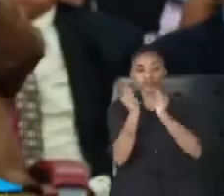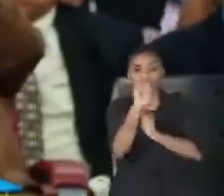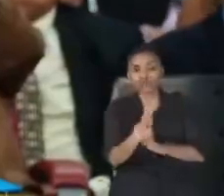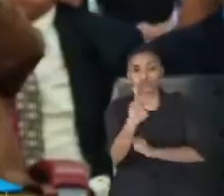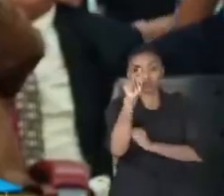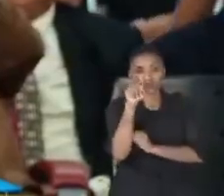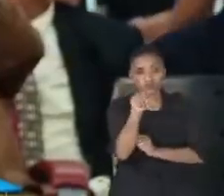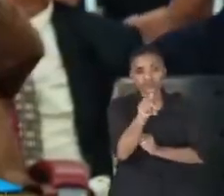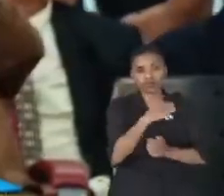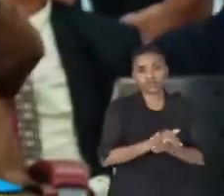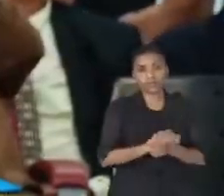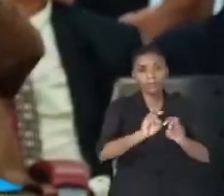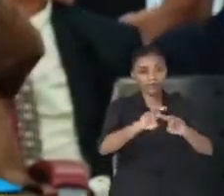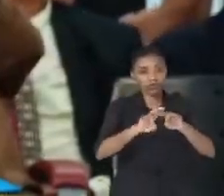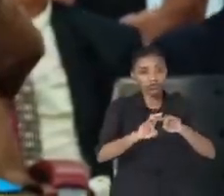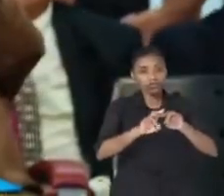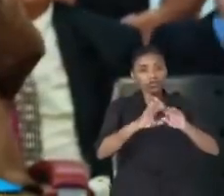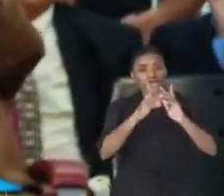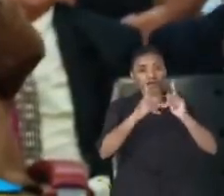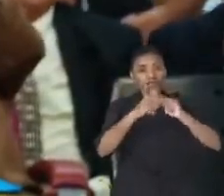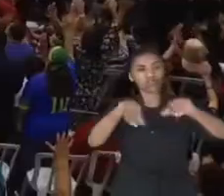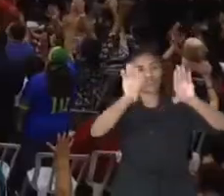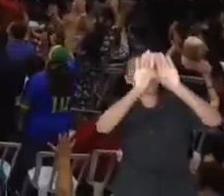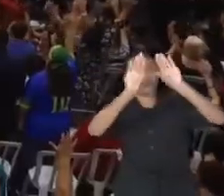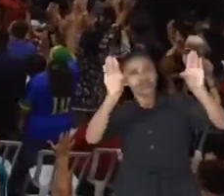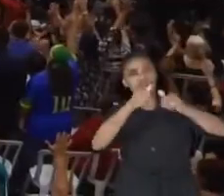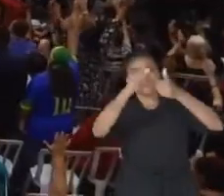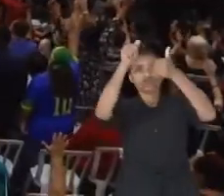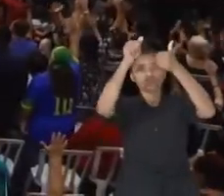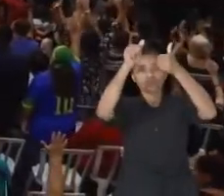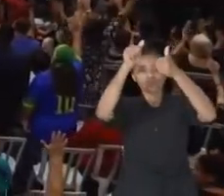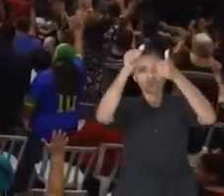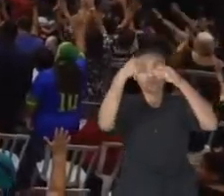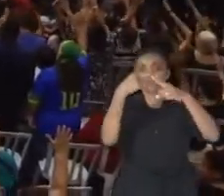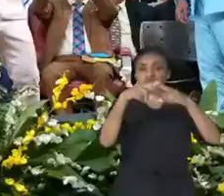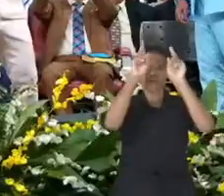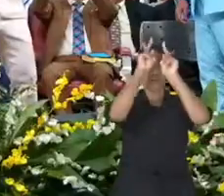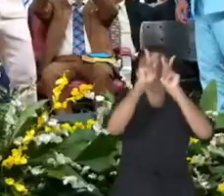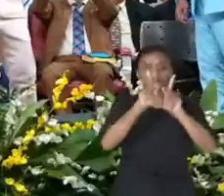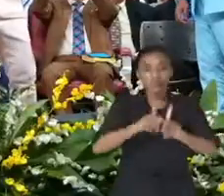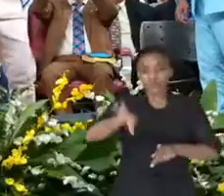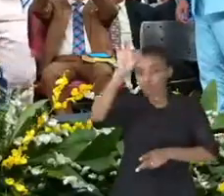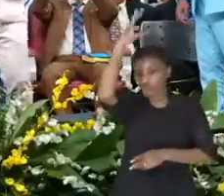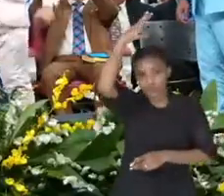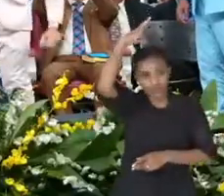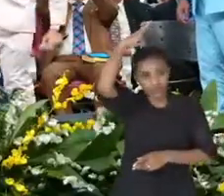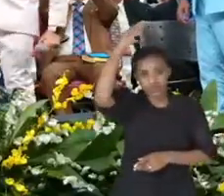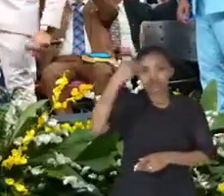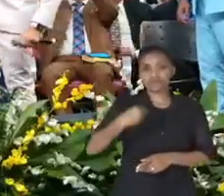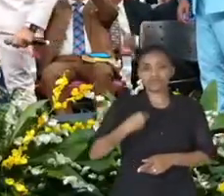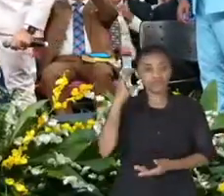E por isso a igreja vai ao céu e volta. A presença dele.